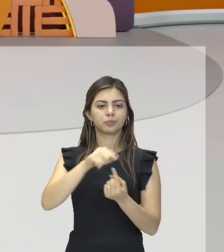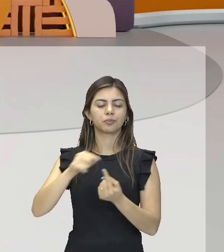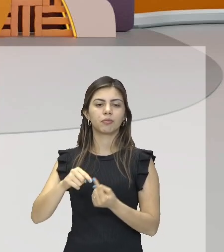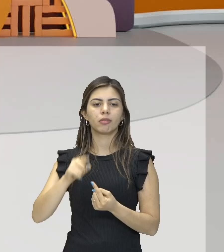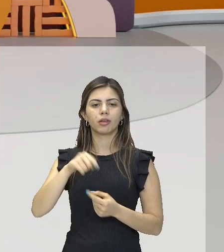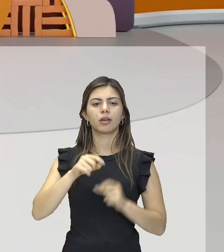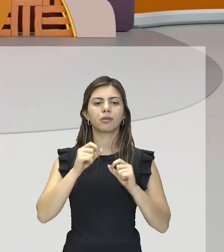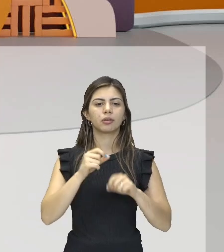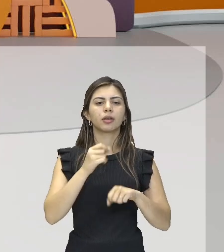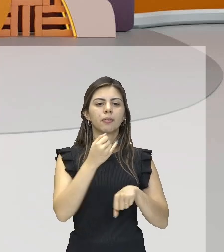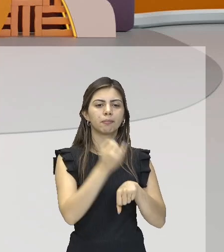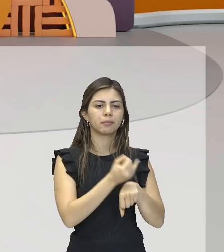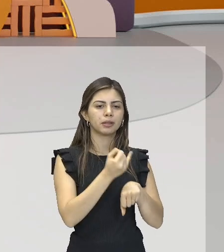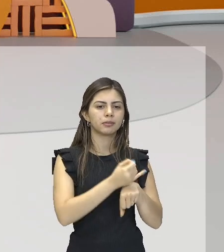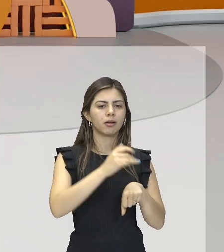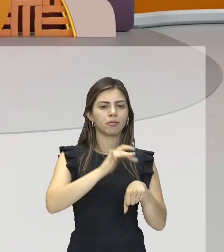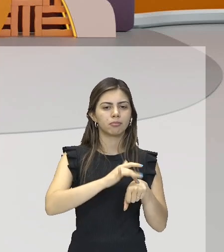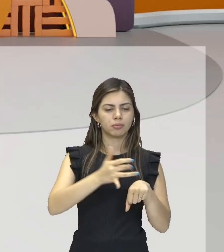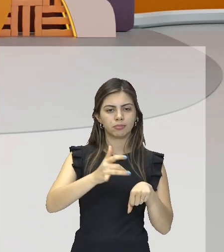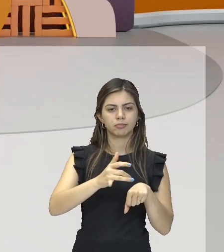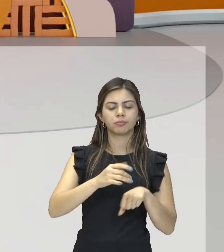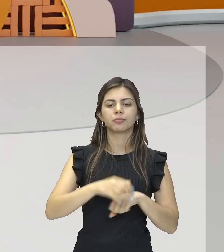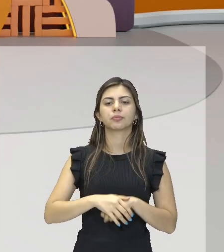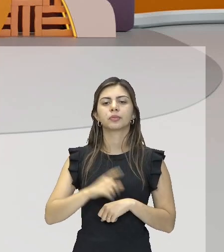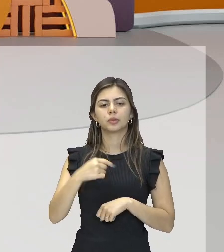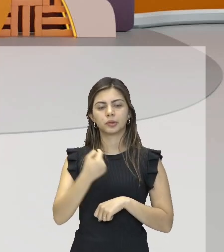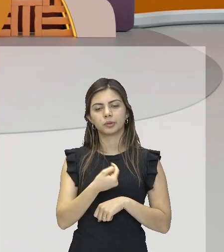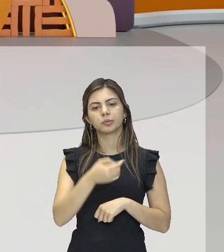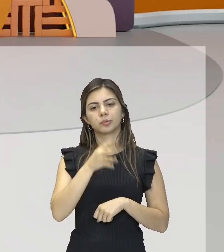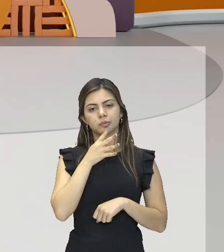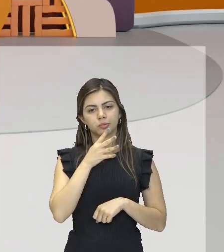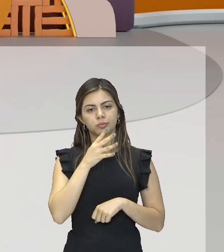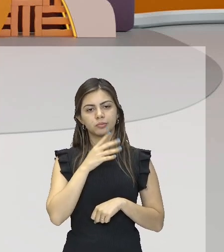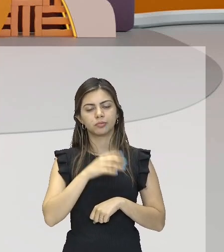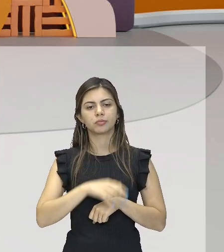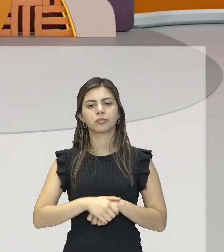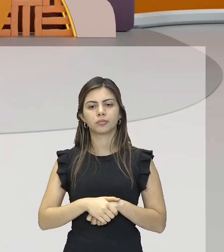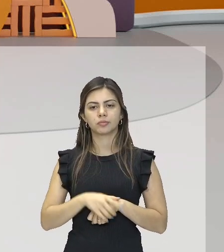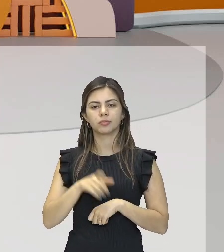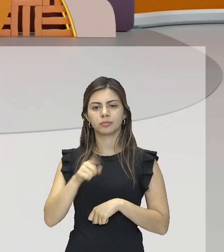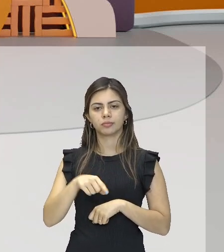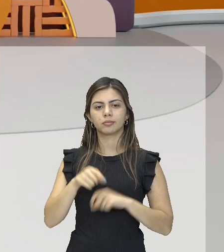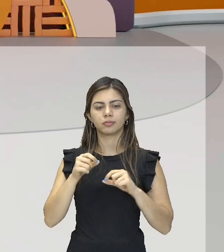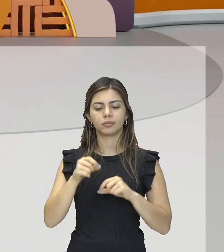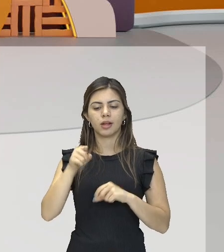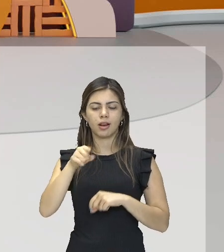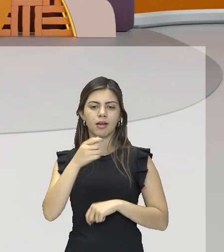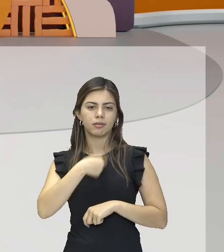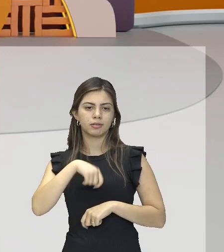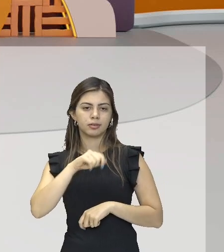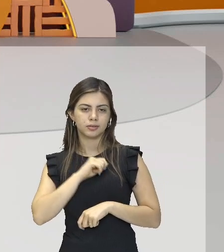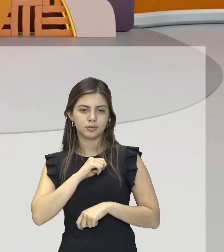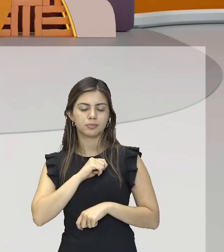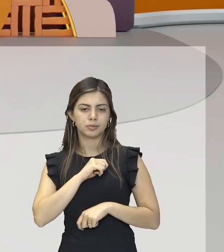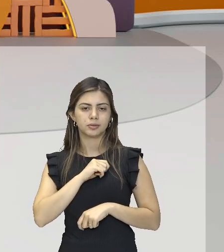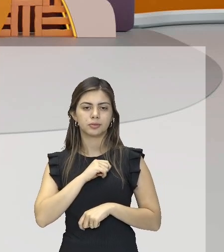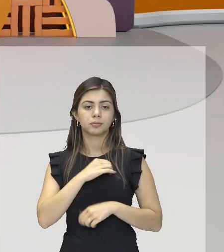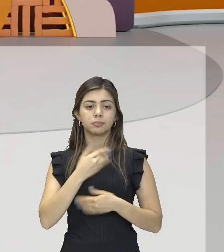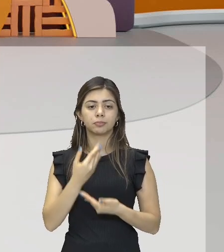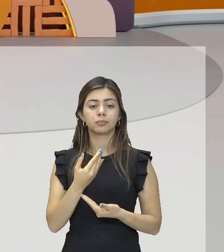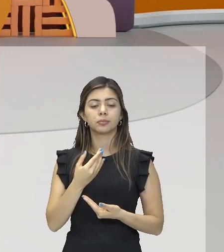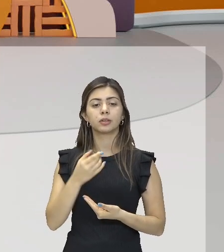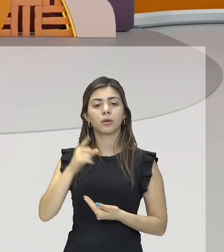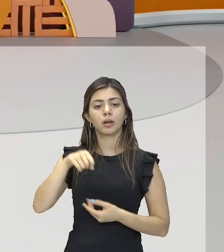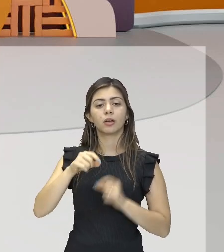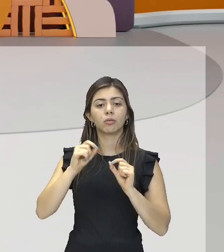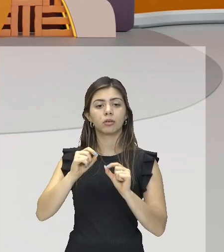ou bulionismo, que era como era conhecido o mercantilismo e o metalismo na Espanha. Ele vai quantificar